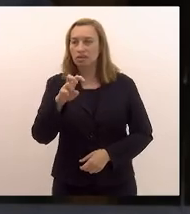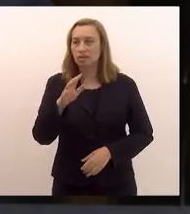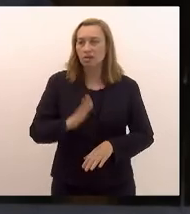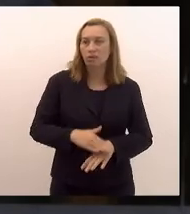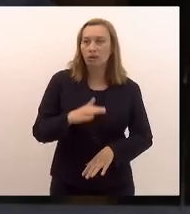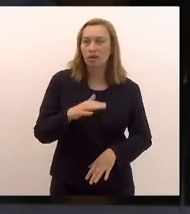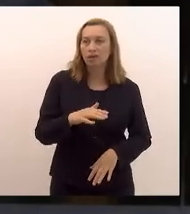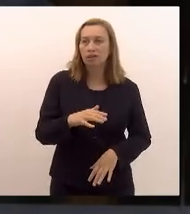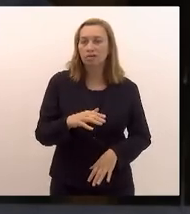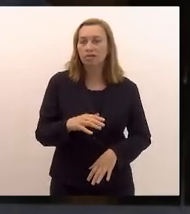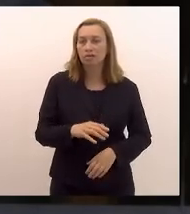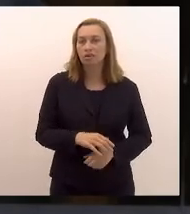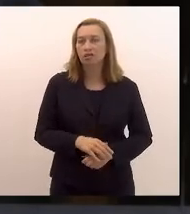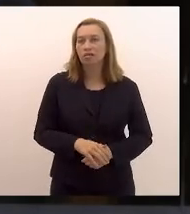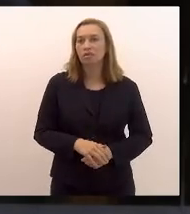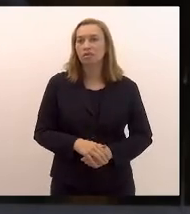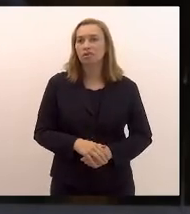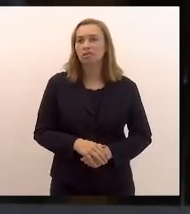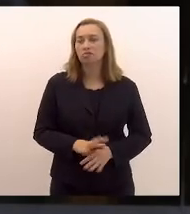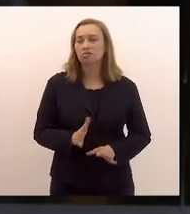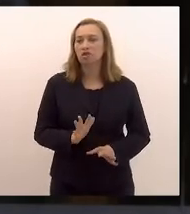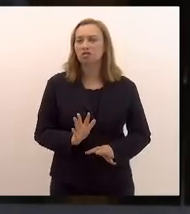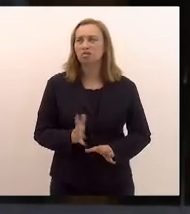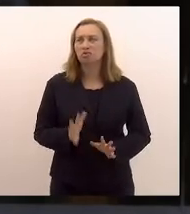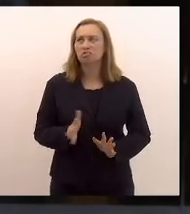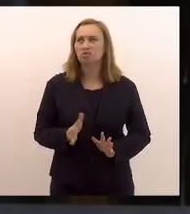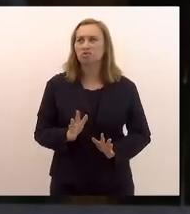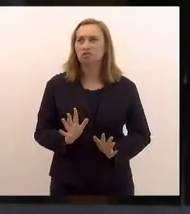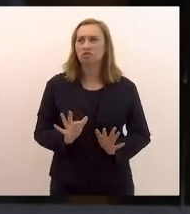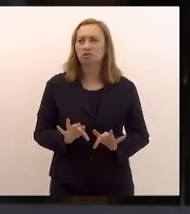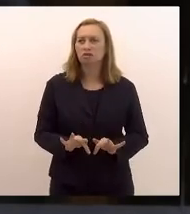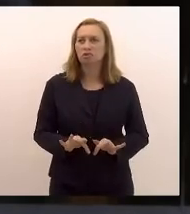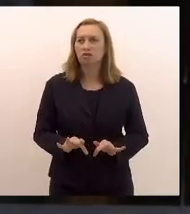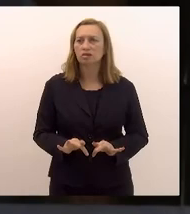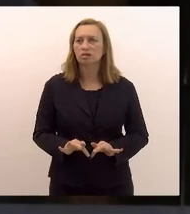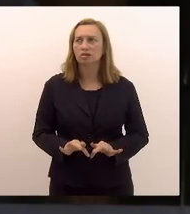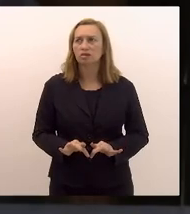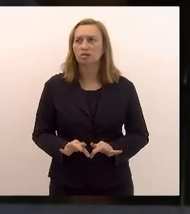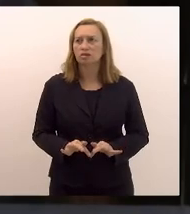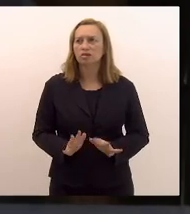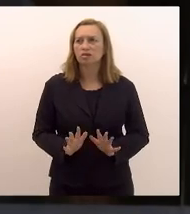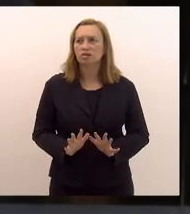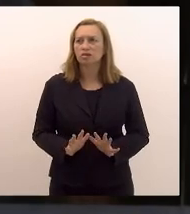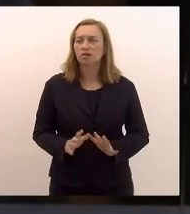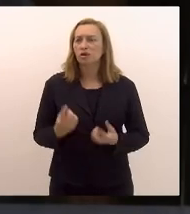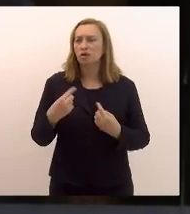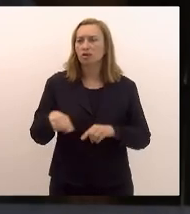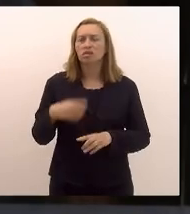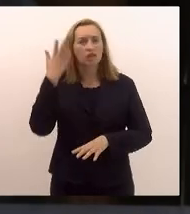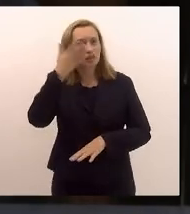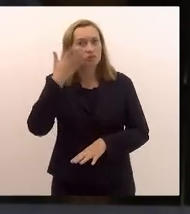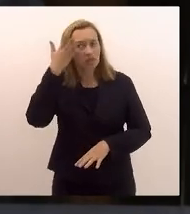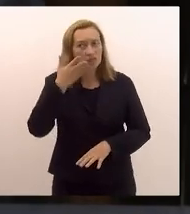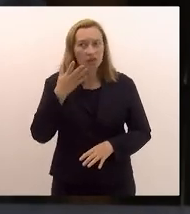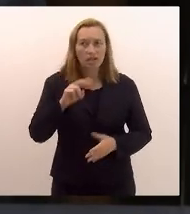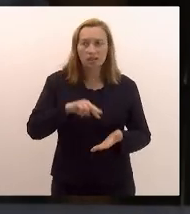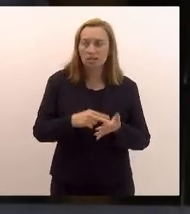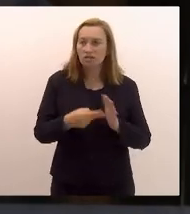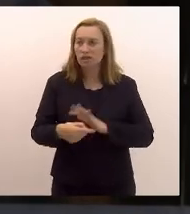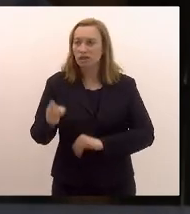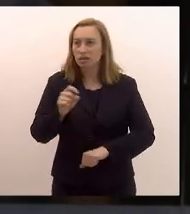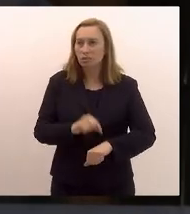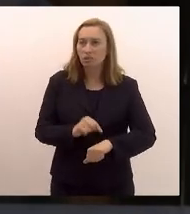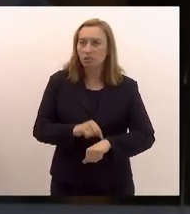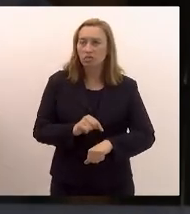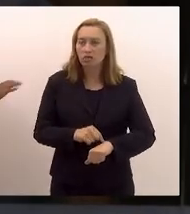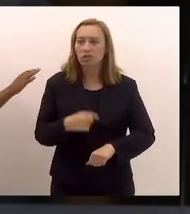quase o término da sessão o placar tô botando contrário as mensagens significaria naquele